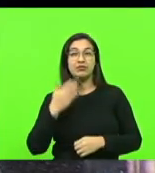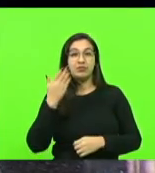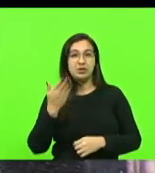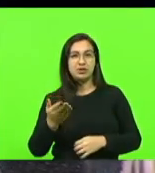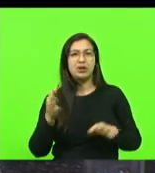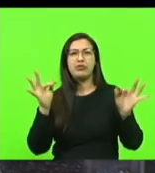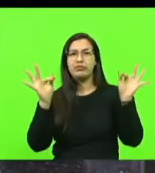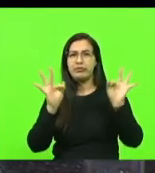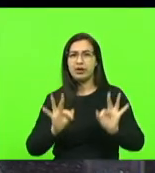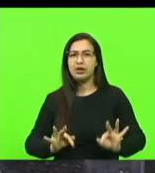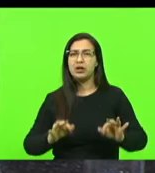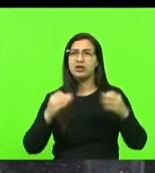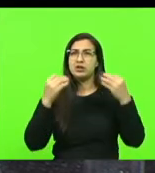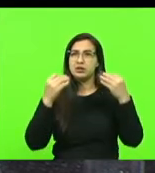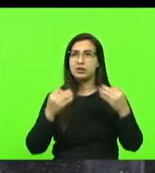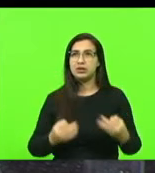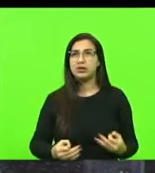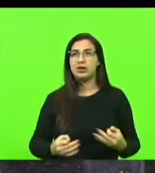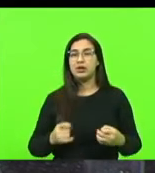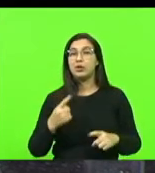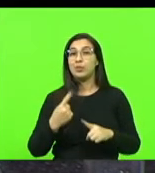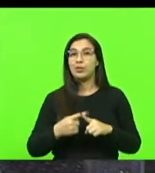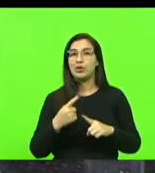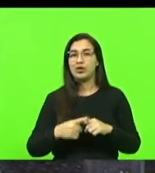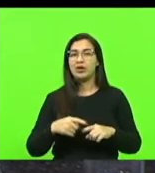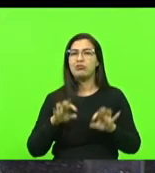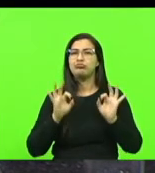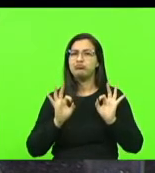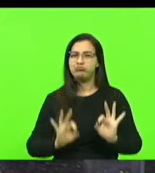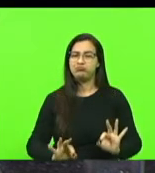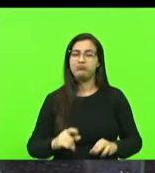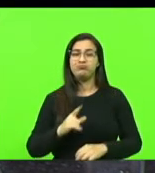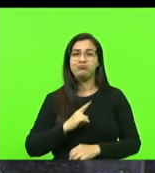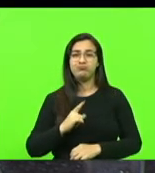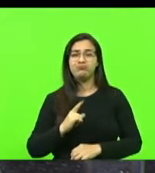feliz, porque está demais mesmo. Está demais.